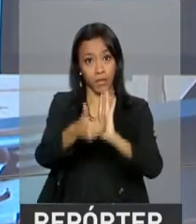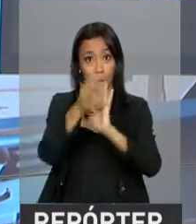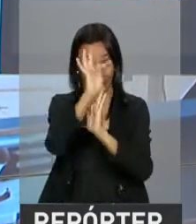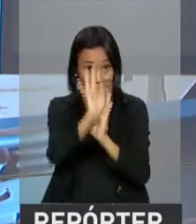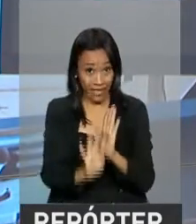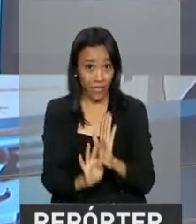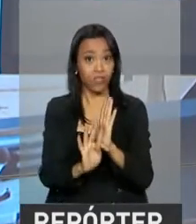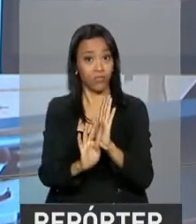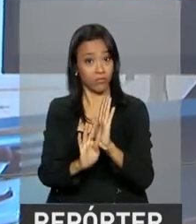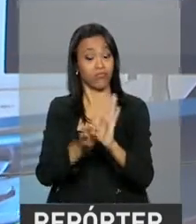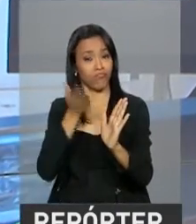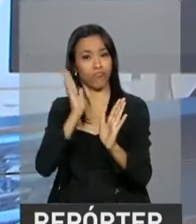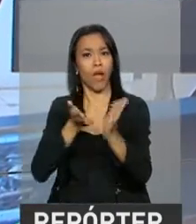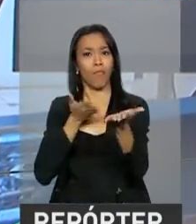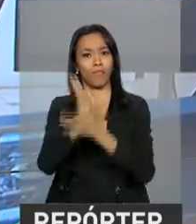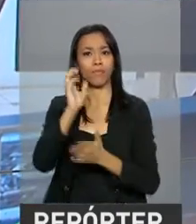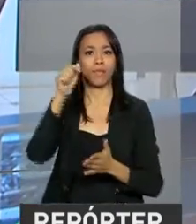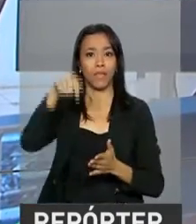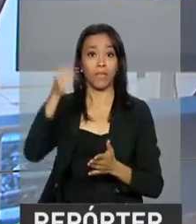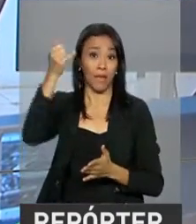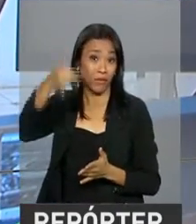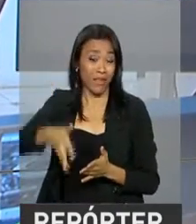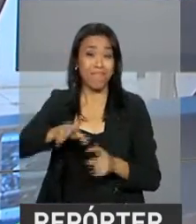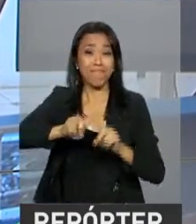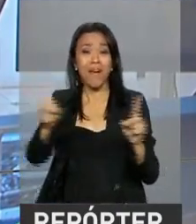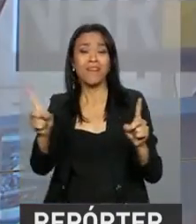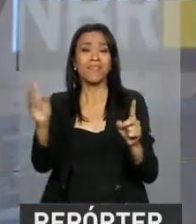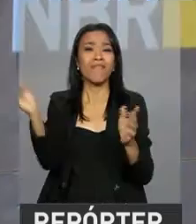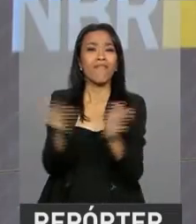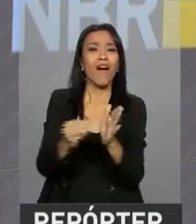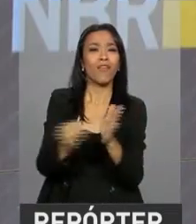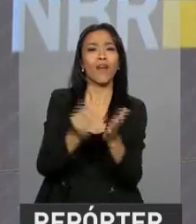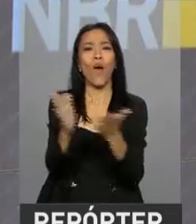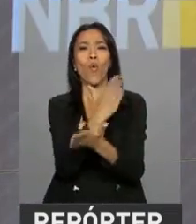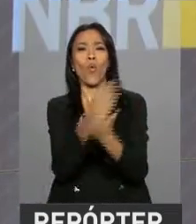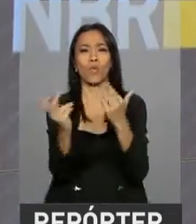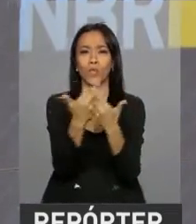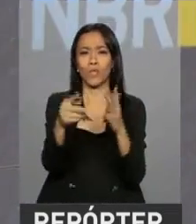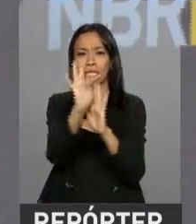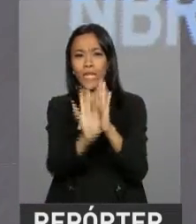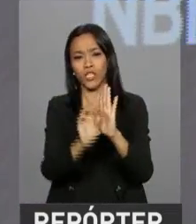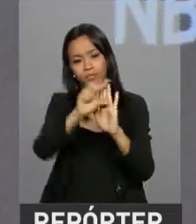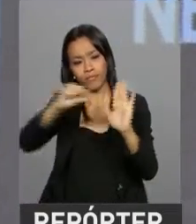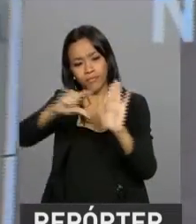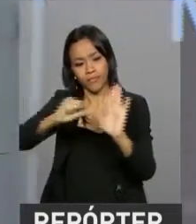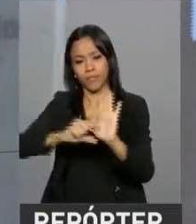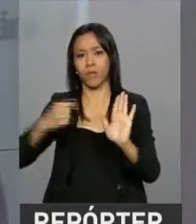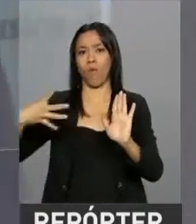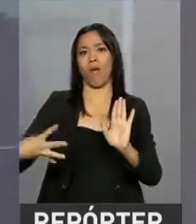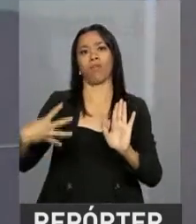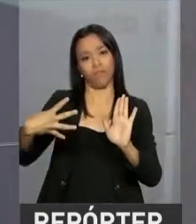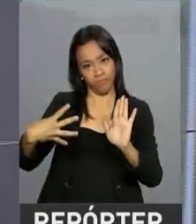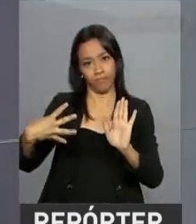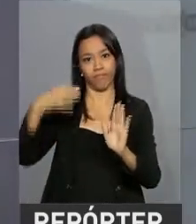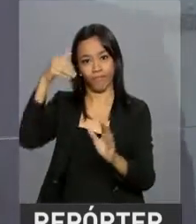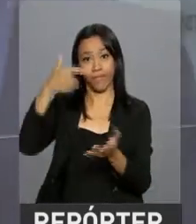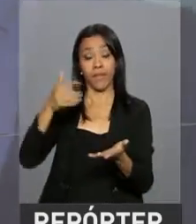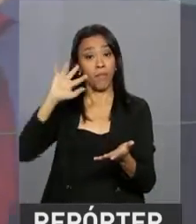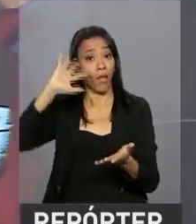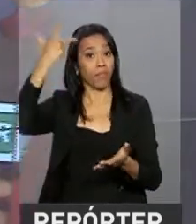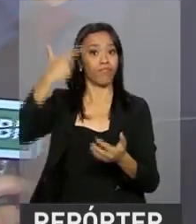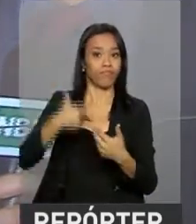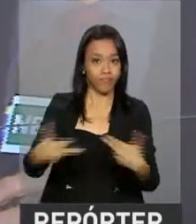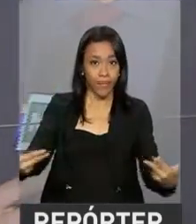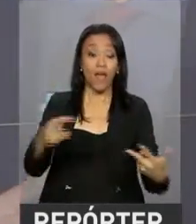foi aprovado nesta madrugada mas ainda falta a apreciação de quatro destaques o repórter ney pereira está ao